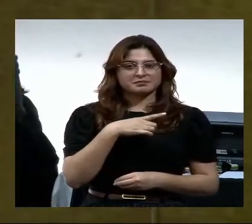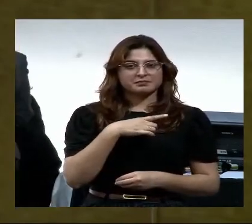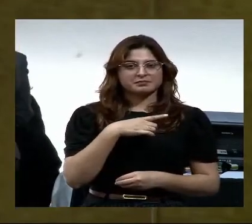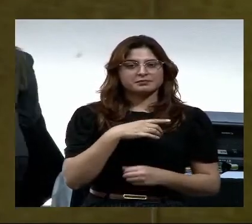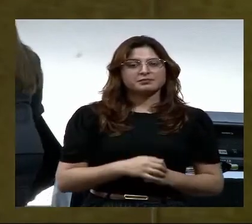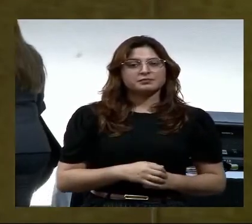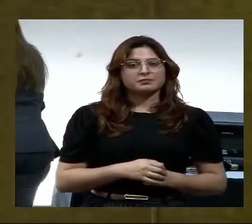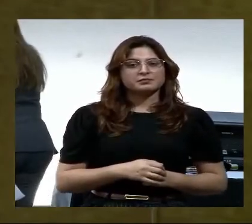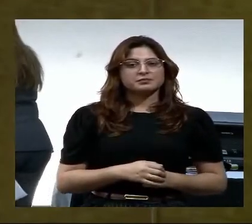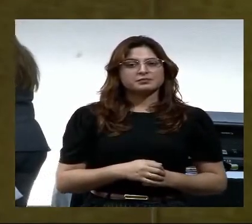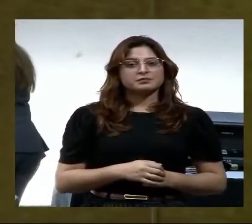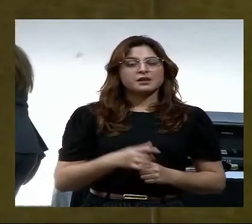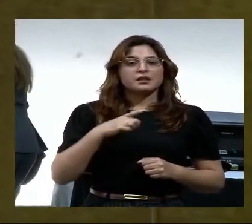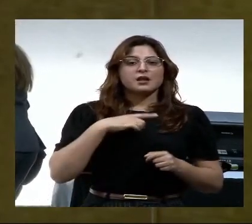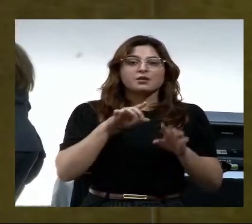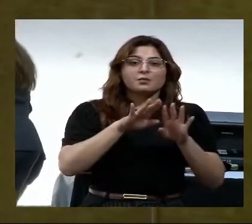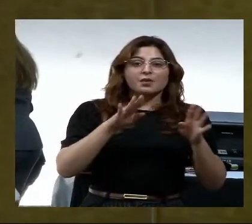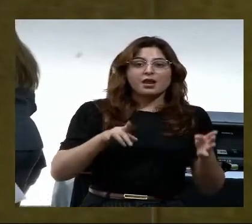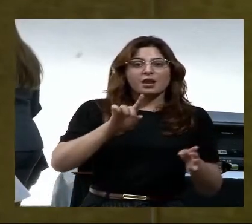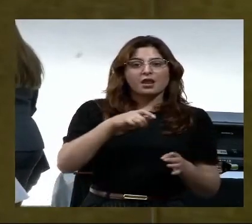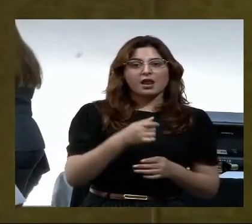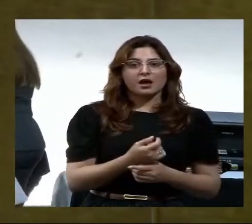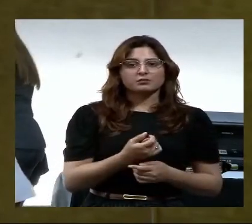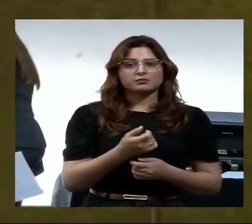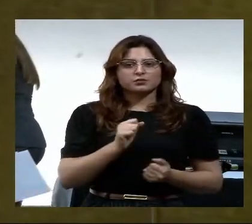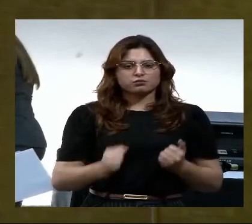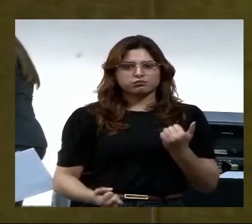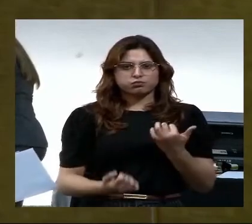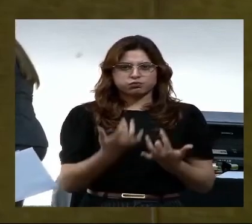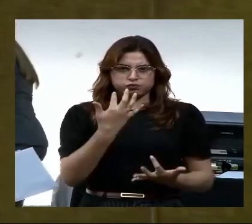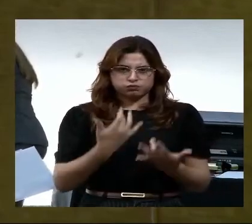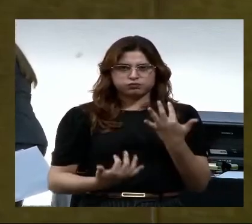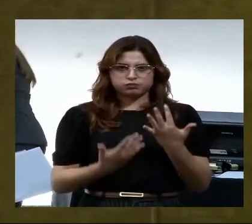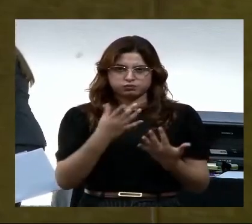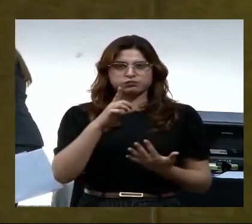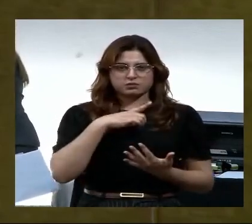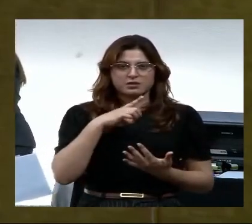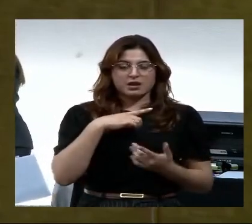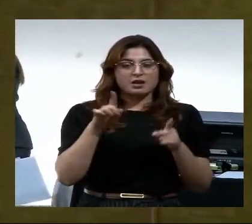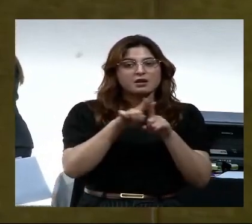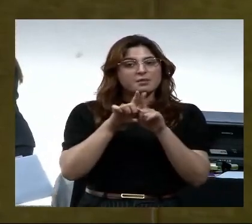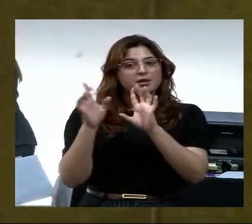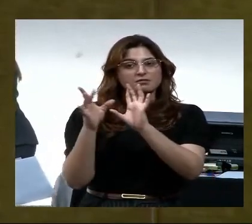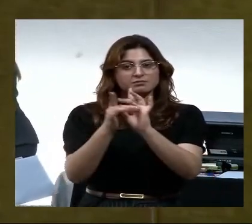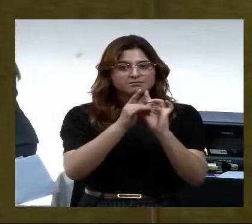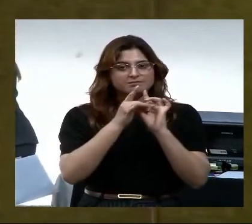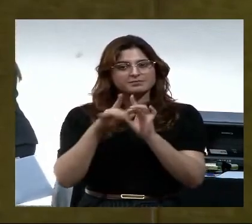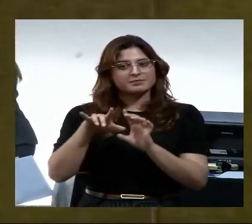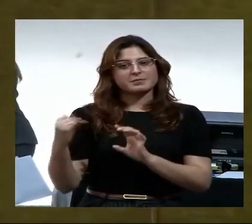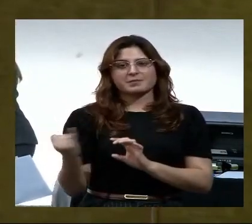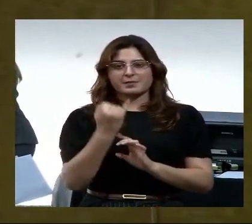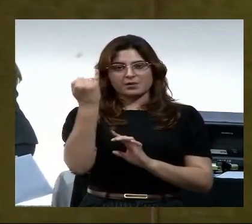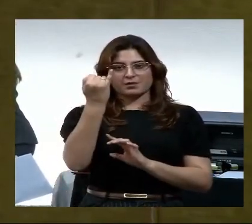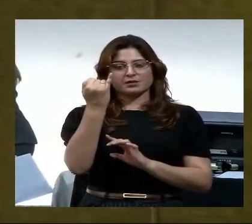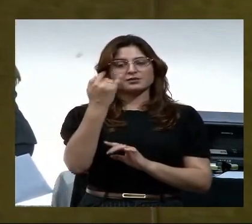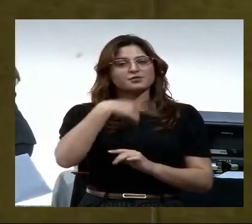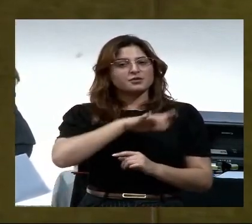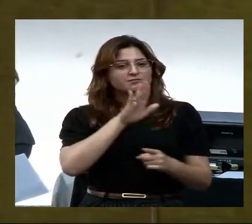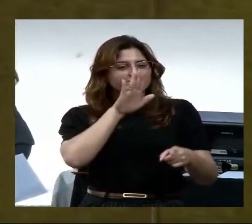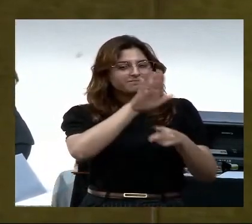nossa sede durante o incêndio. E a mesma união que está sendo importante para que possamos